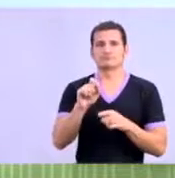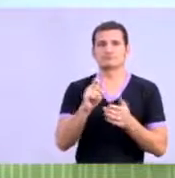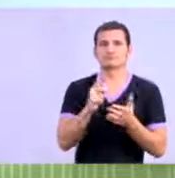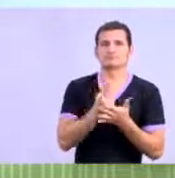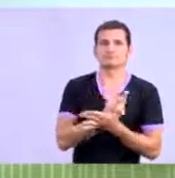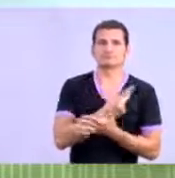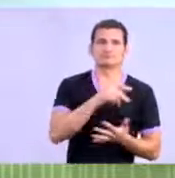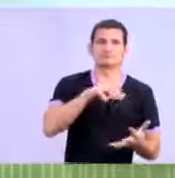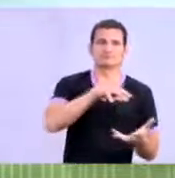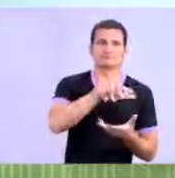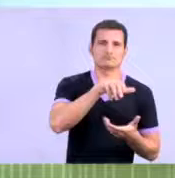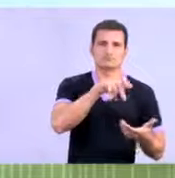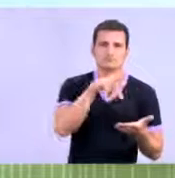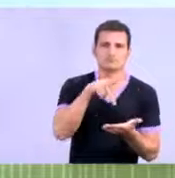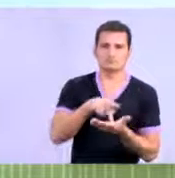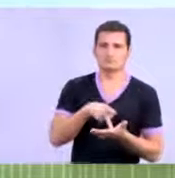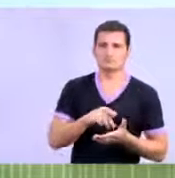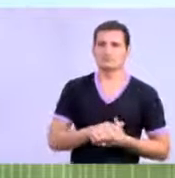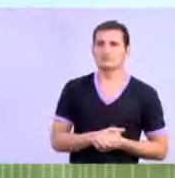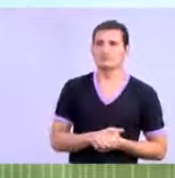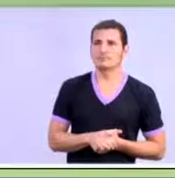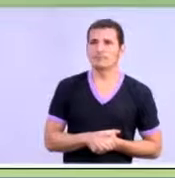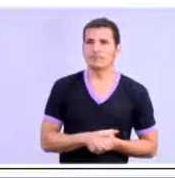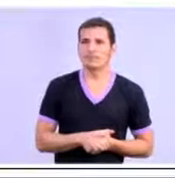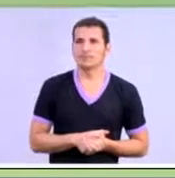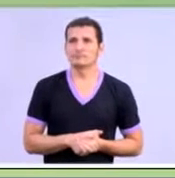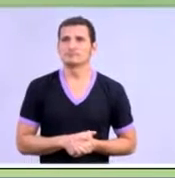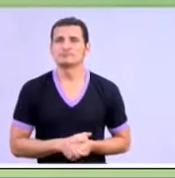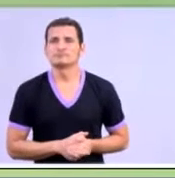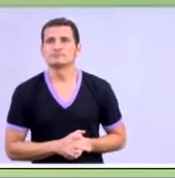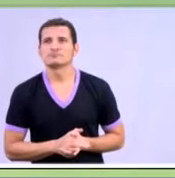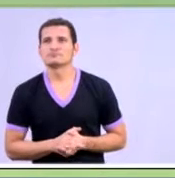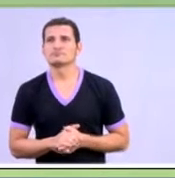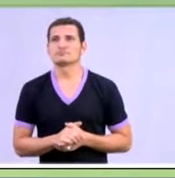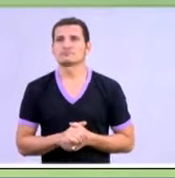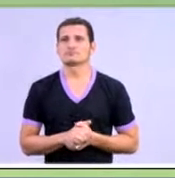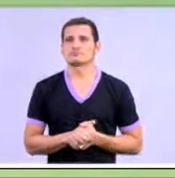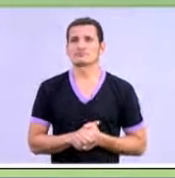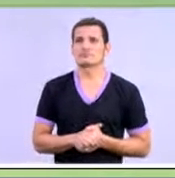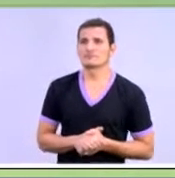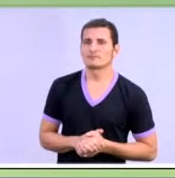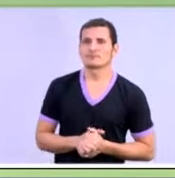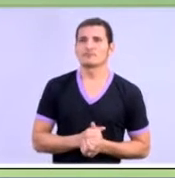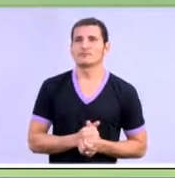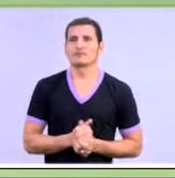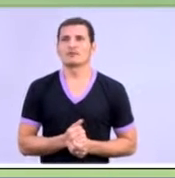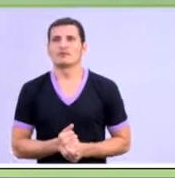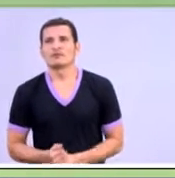mundo real, né? Então vamos lá, gente.